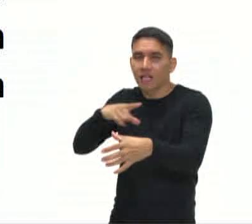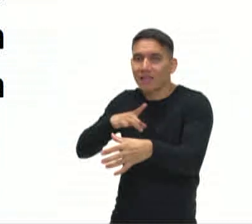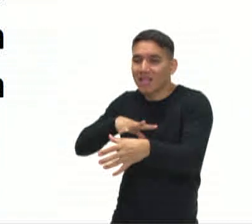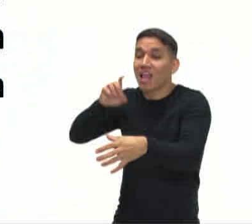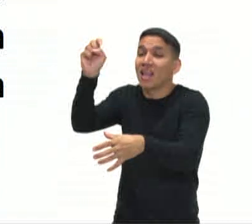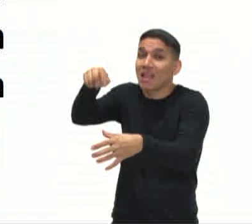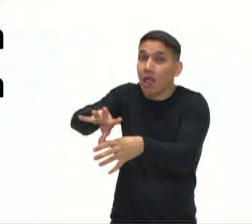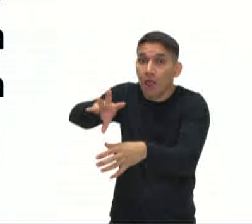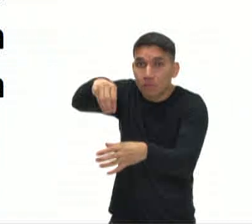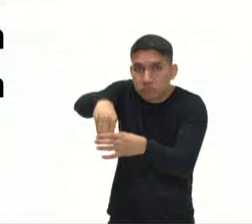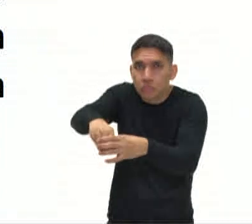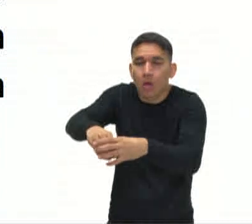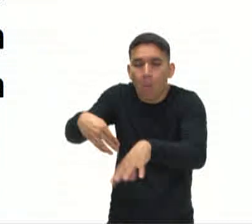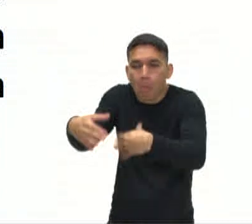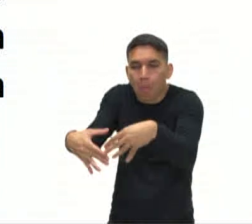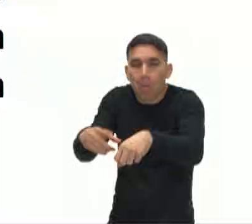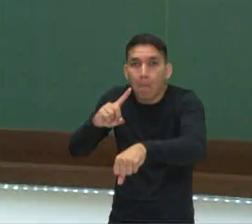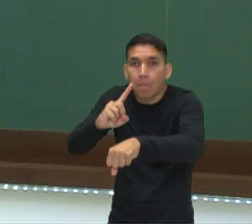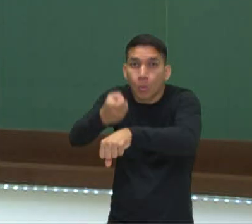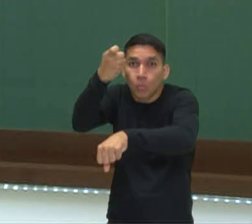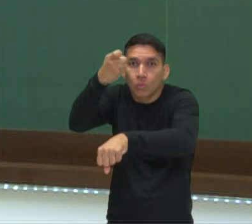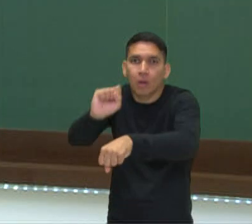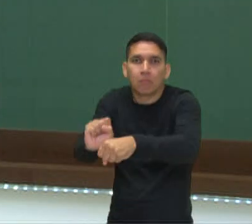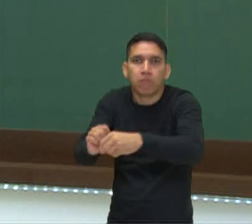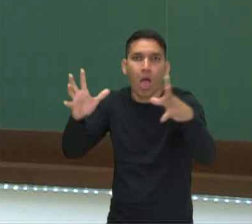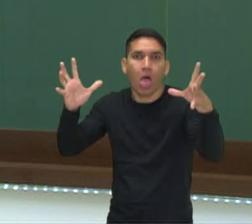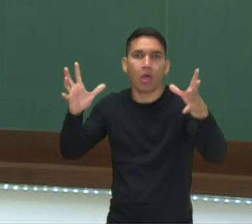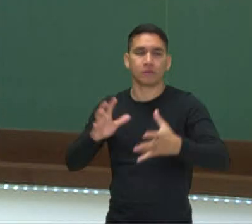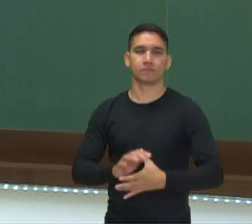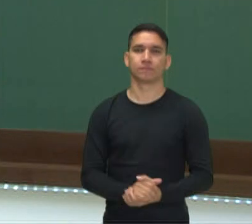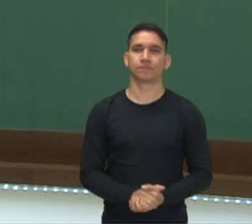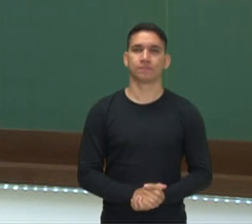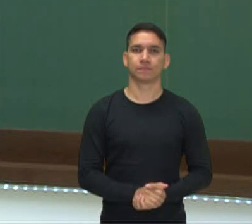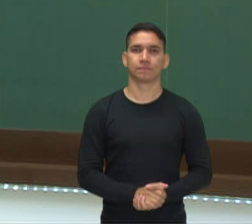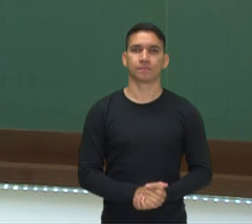só então entra em processo de explosão.